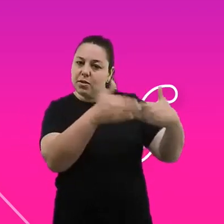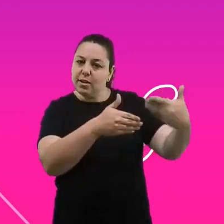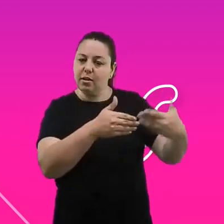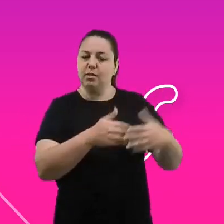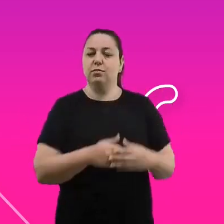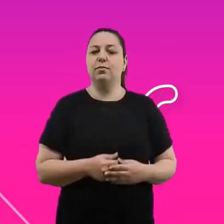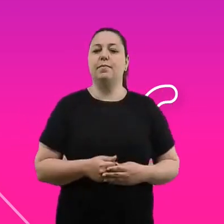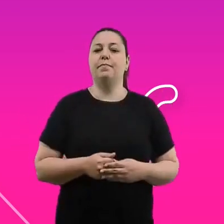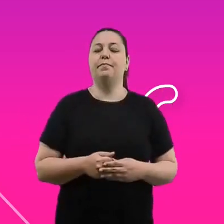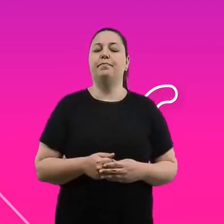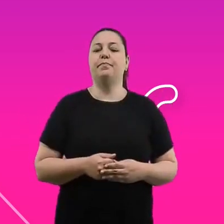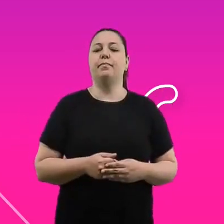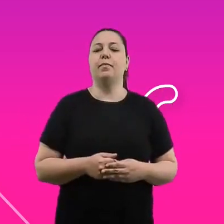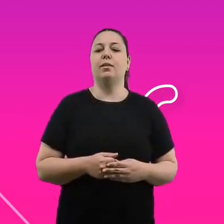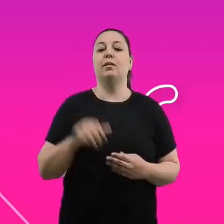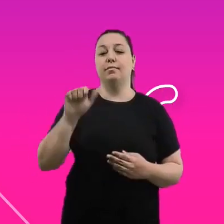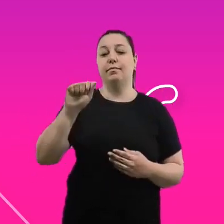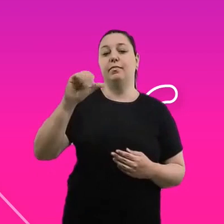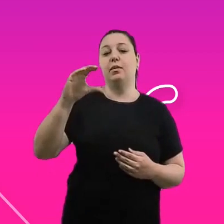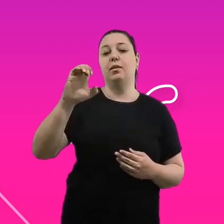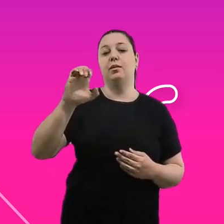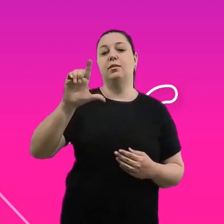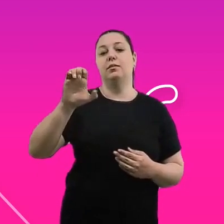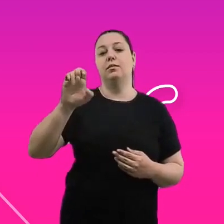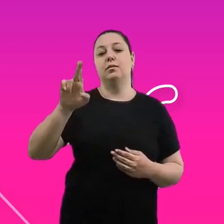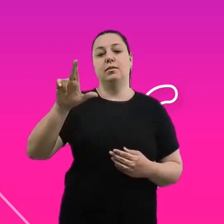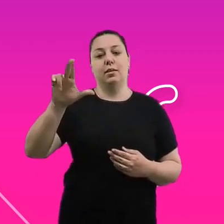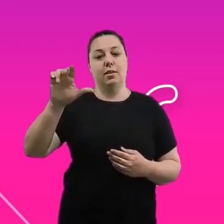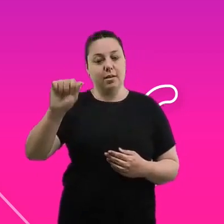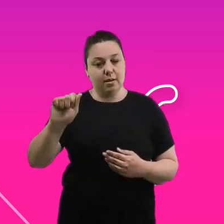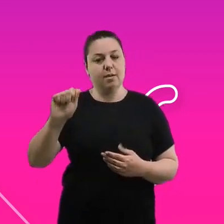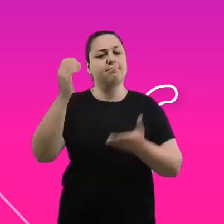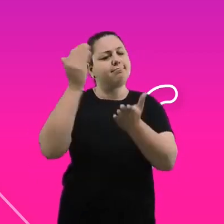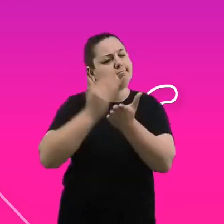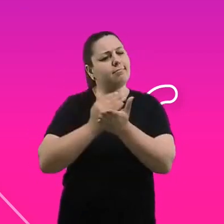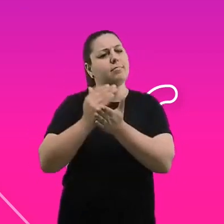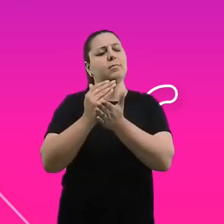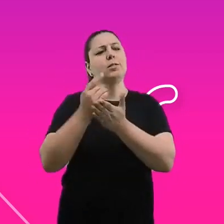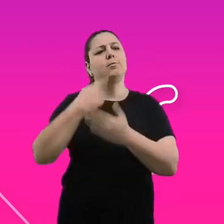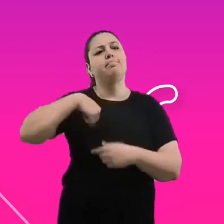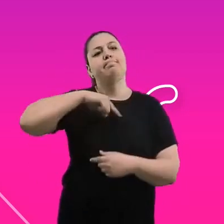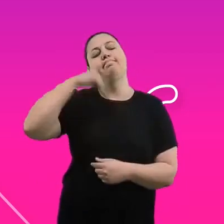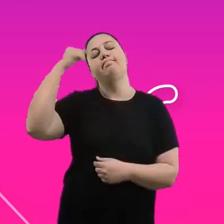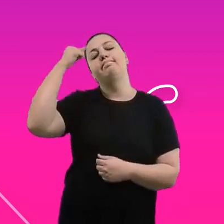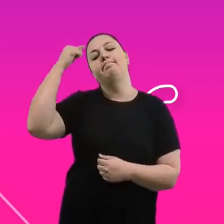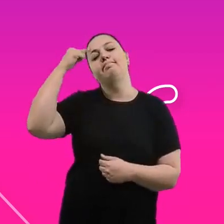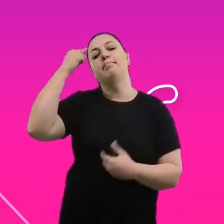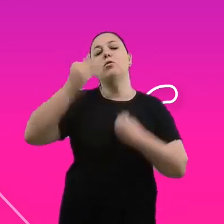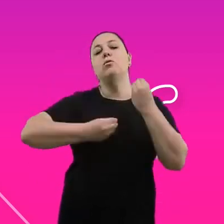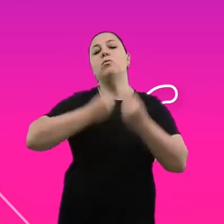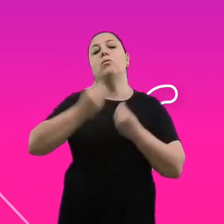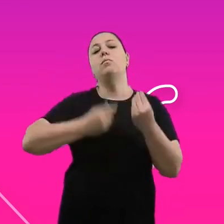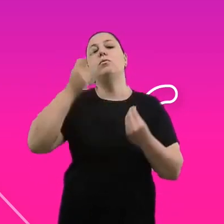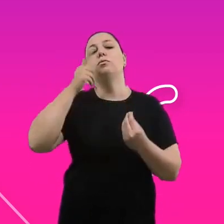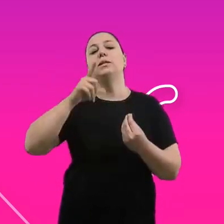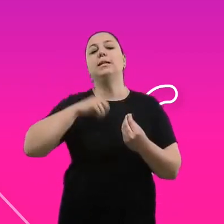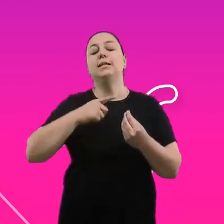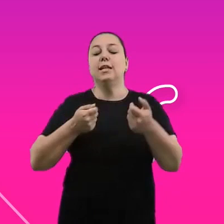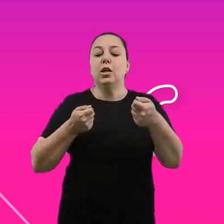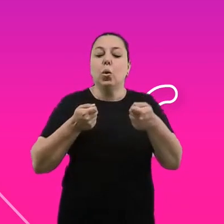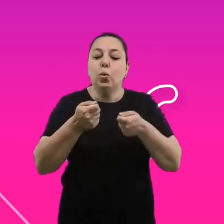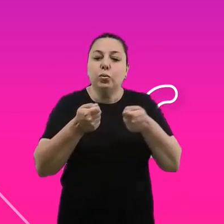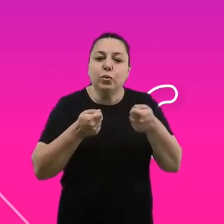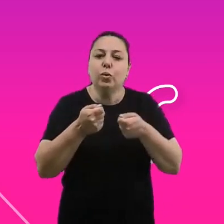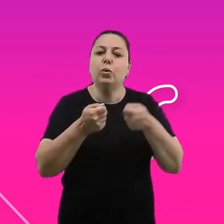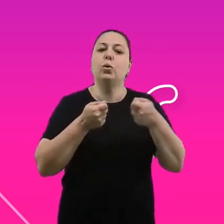O Acelera, ele nasceu de uma ideia de a gente ter o controle, o conhecimento de todos os processos de